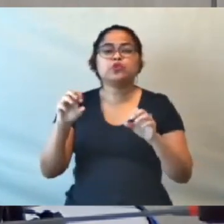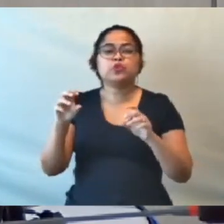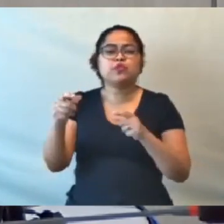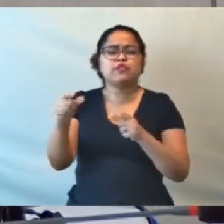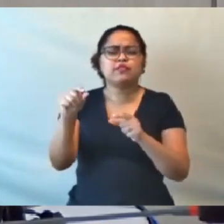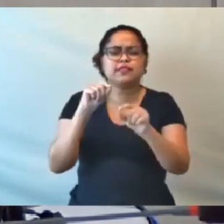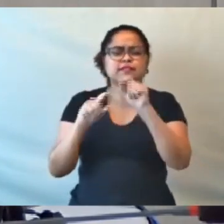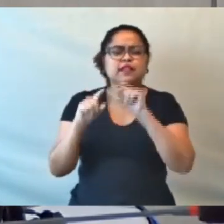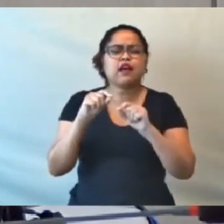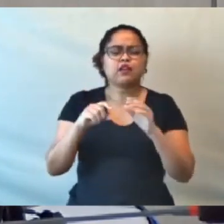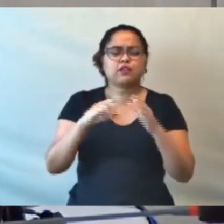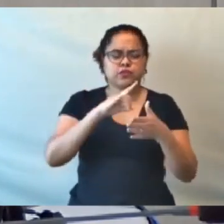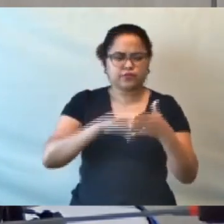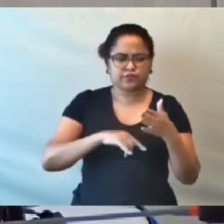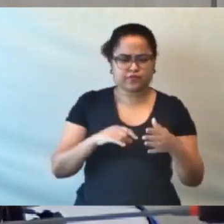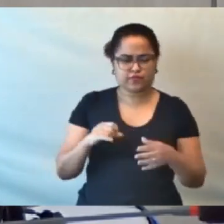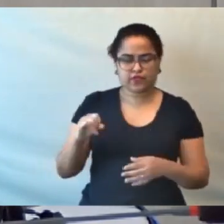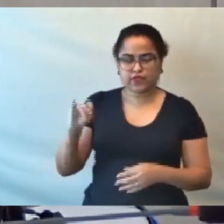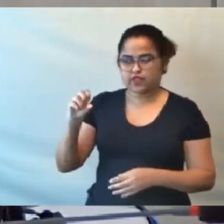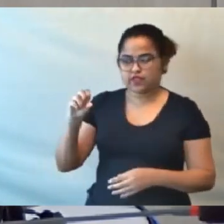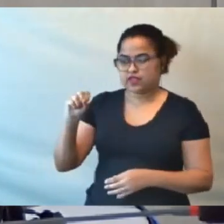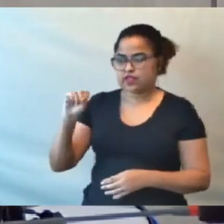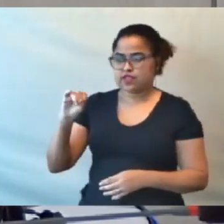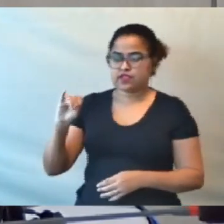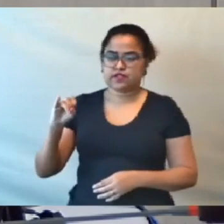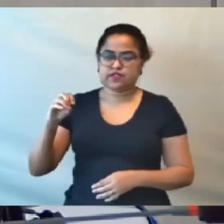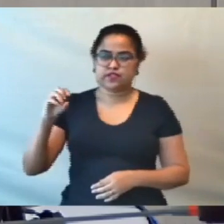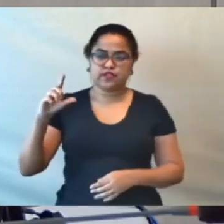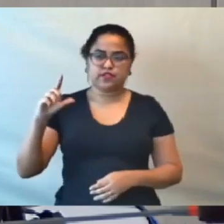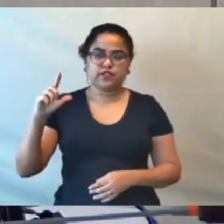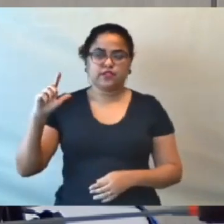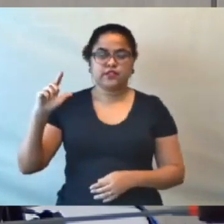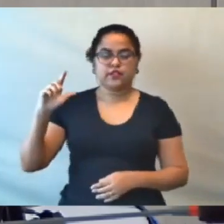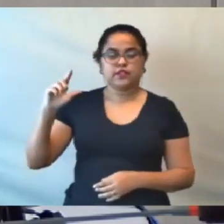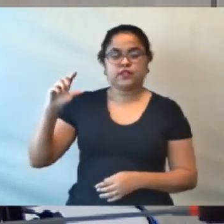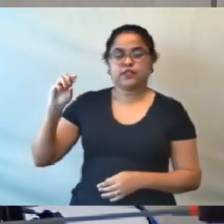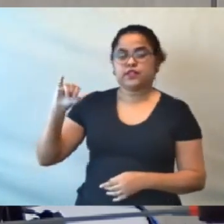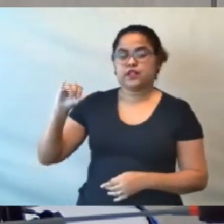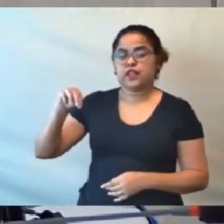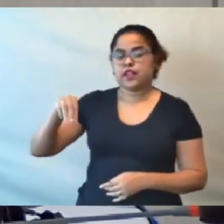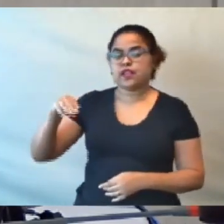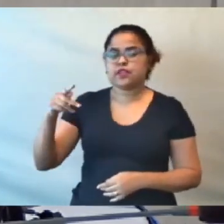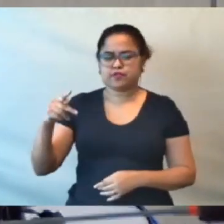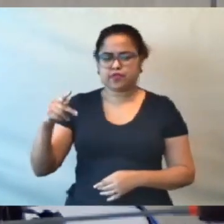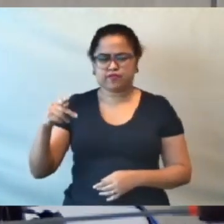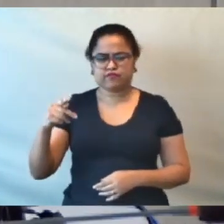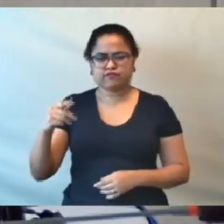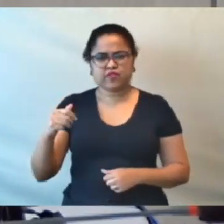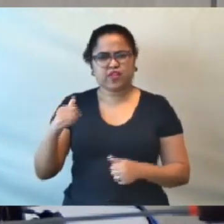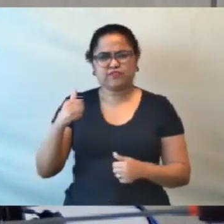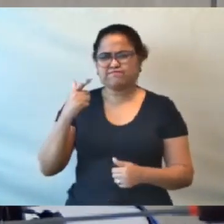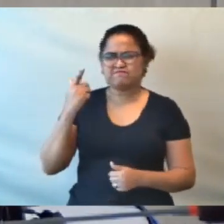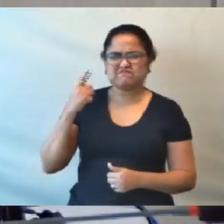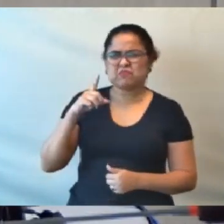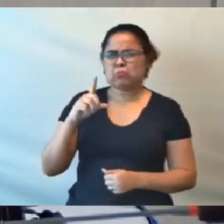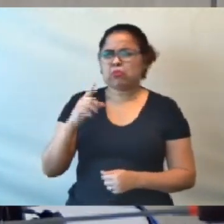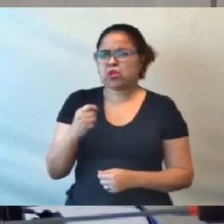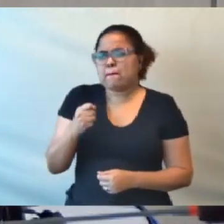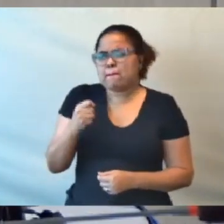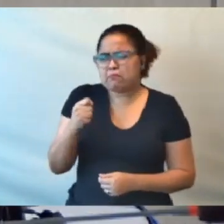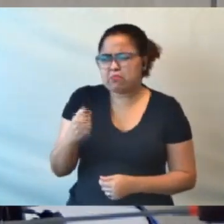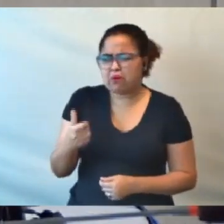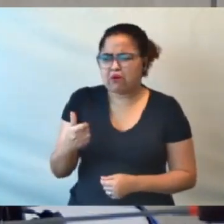os resultados de sua aplicação mostraram-se pouco evidentes, indicando pouca efetividade desse tratamento na